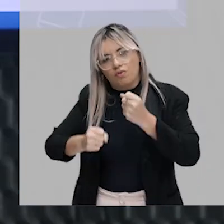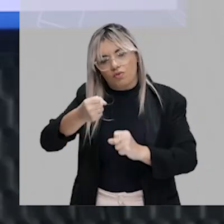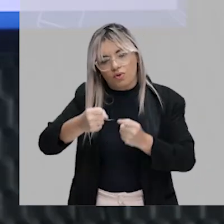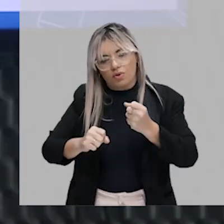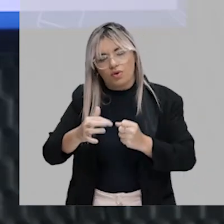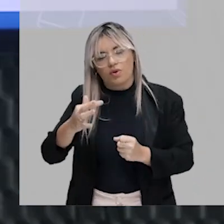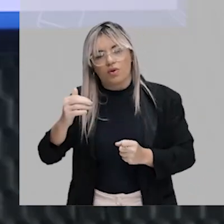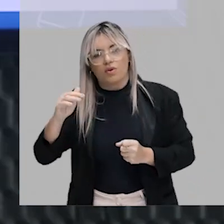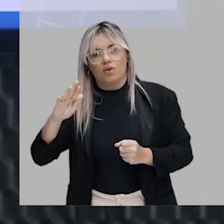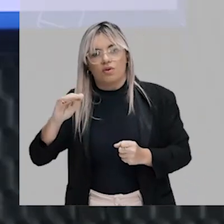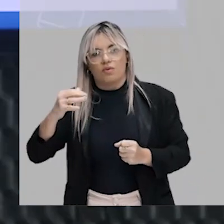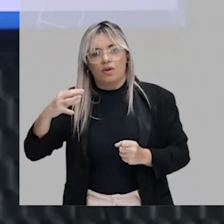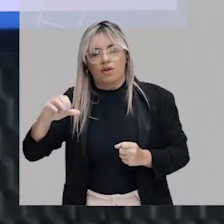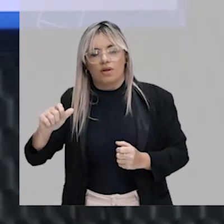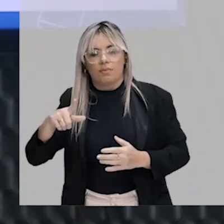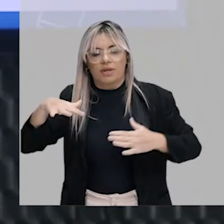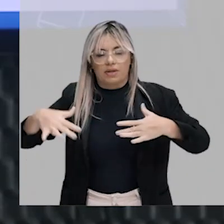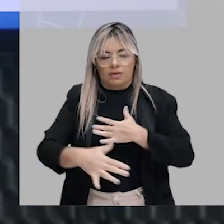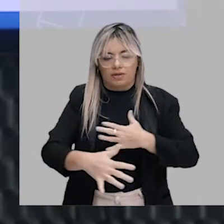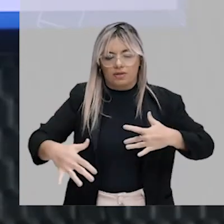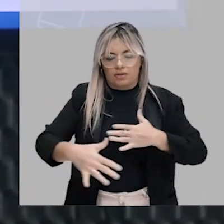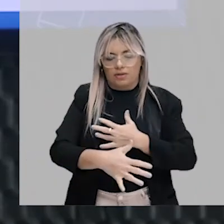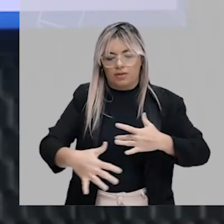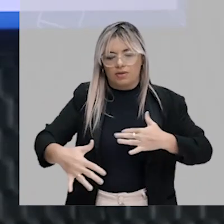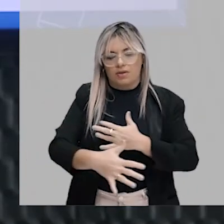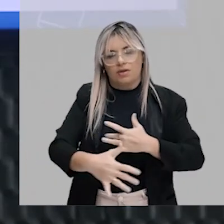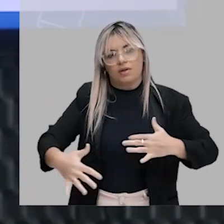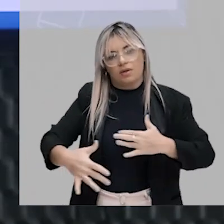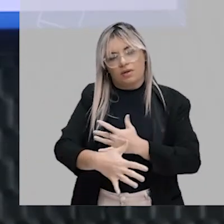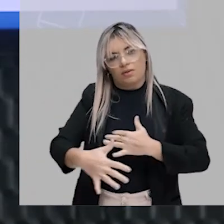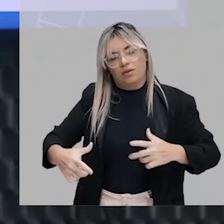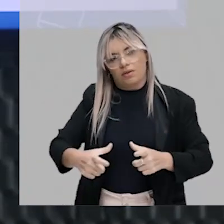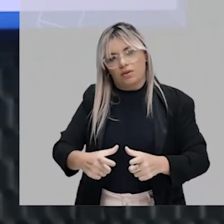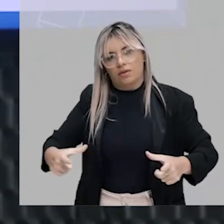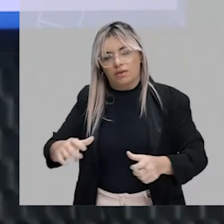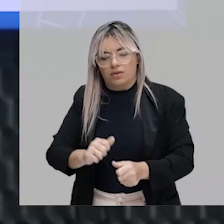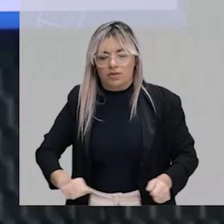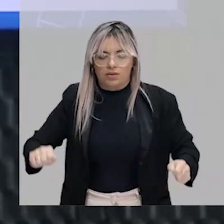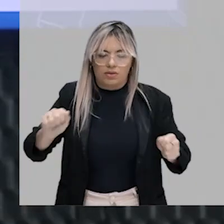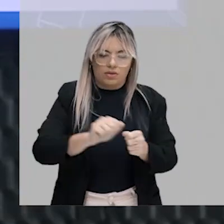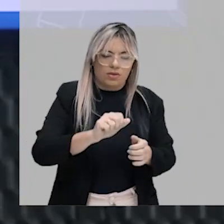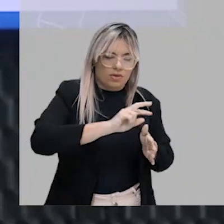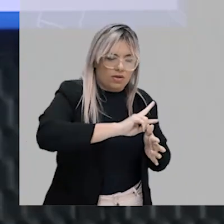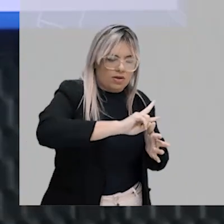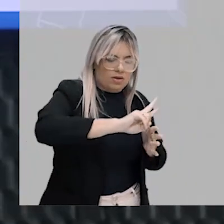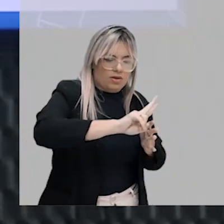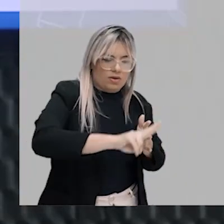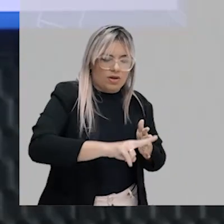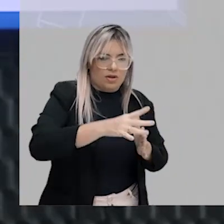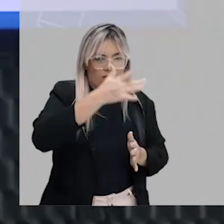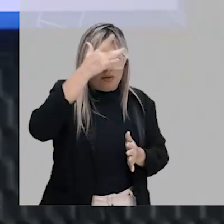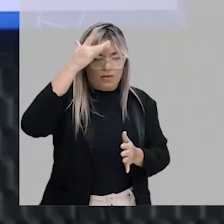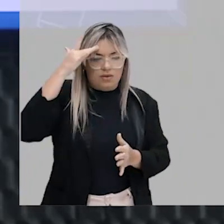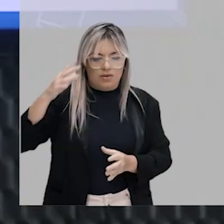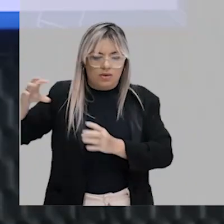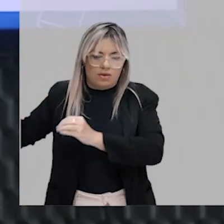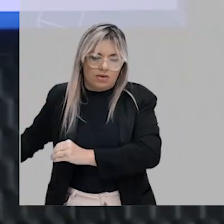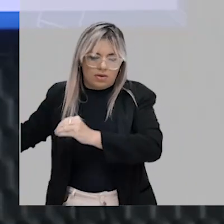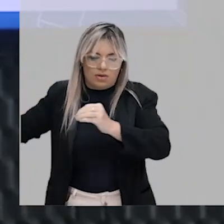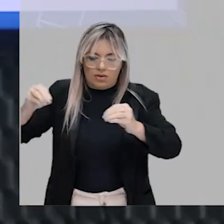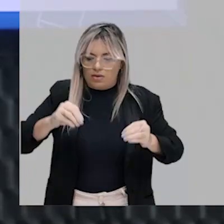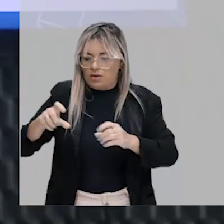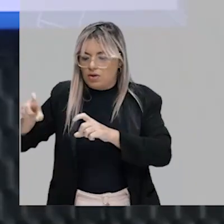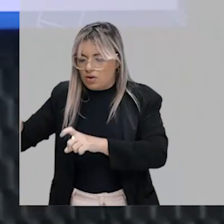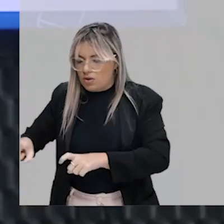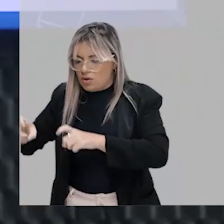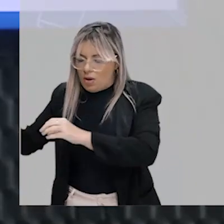eram sediadas na cidade, ou seja, na área urbana, o que fez com que muita gente se deslocasse da zona rural